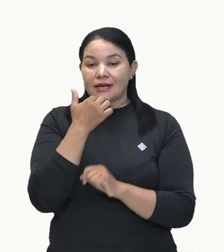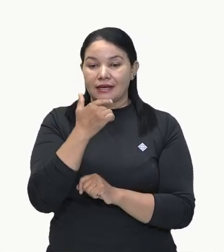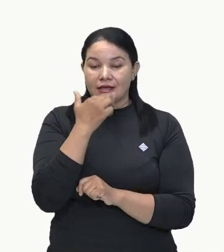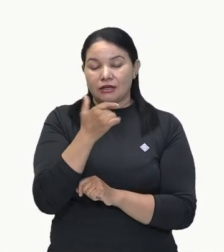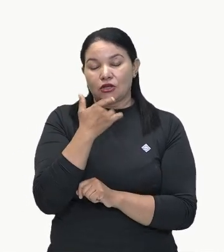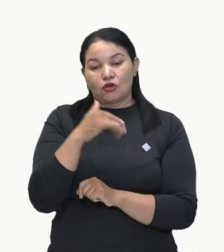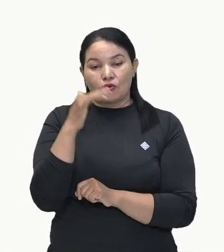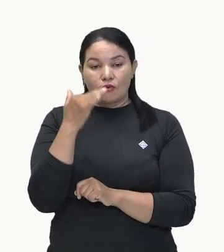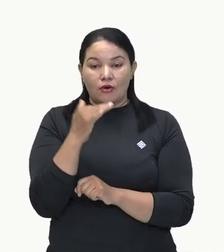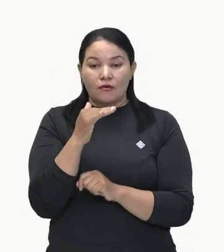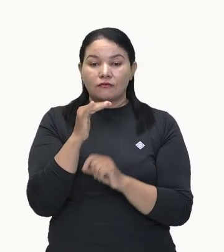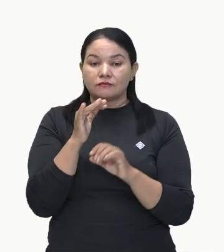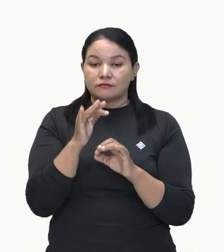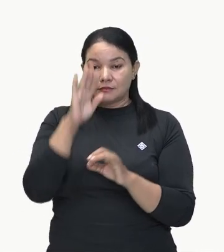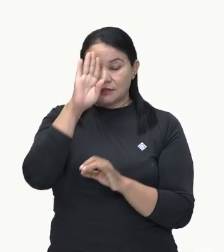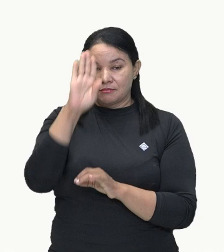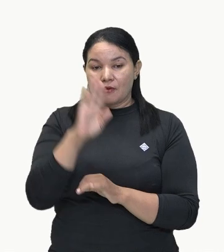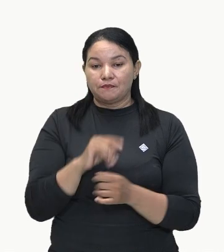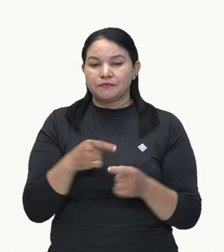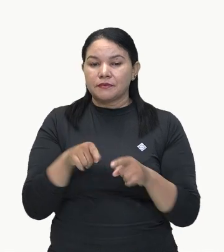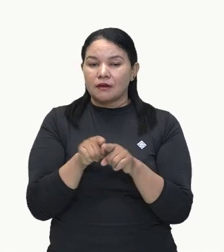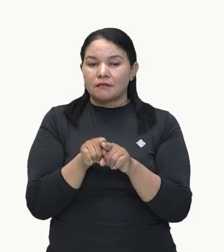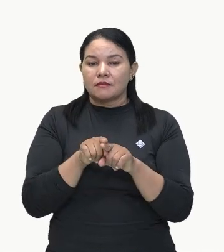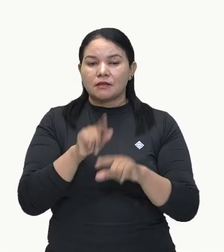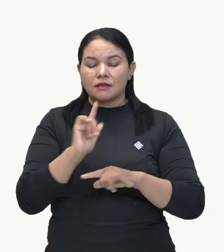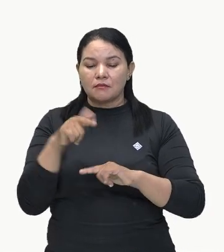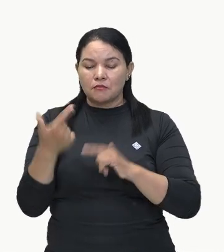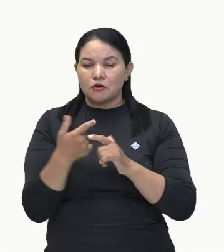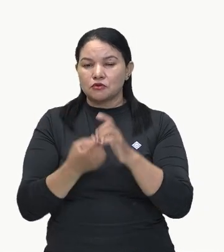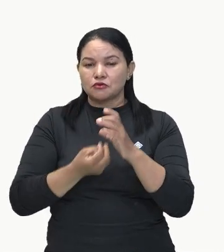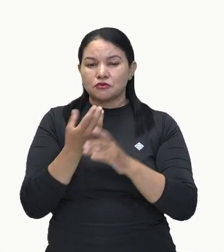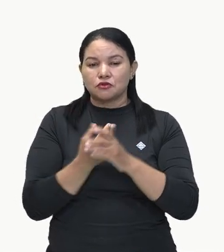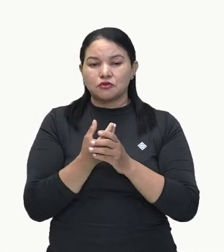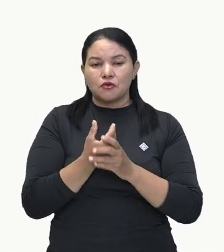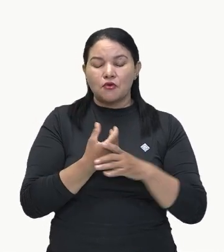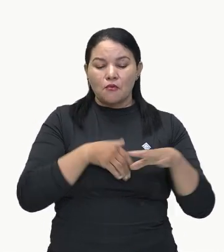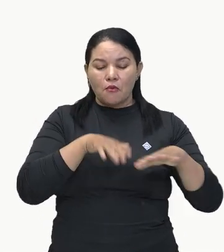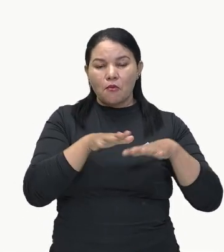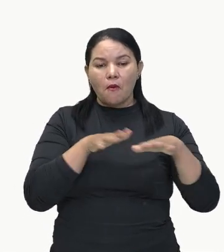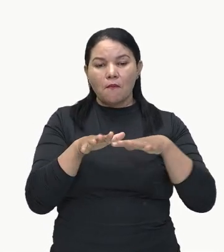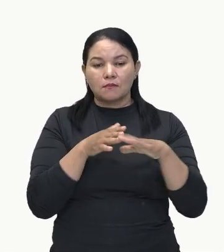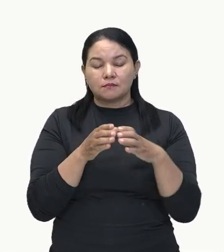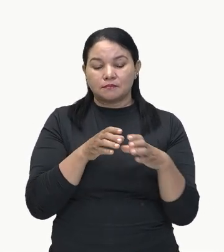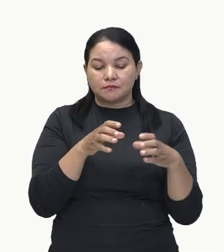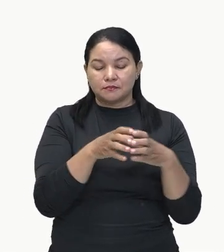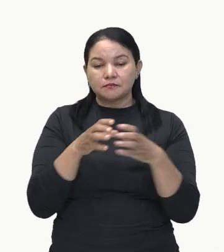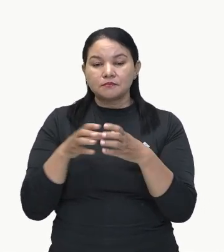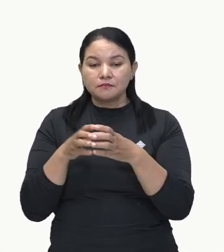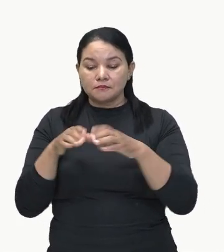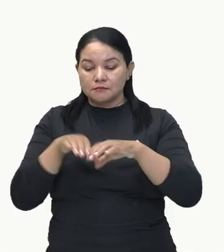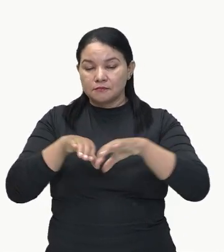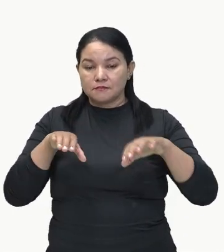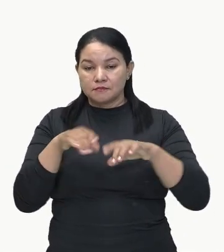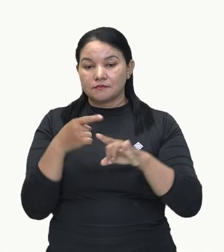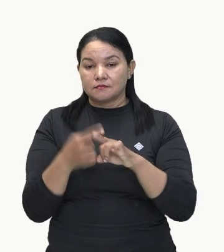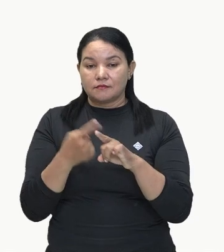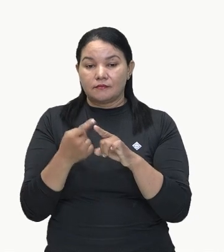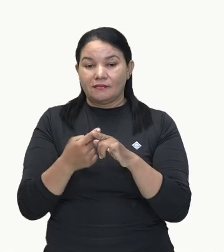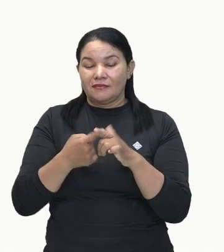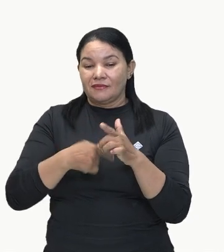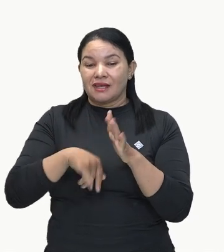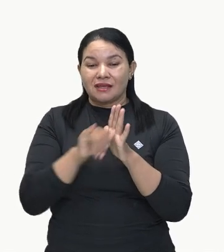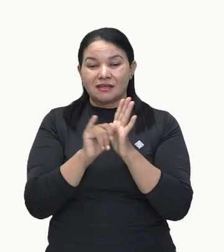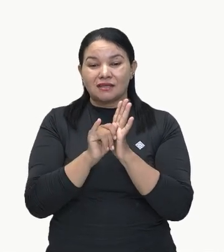Isso devido aos movimentos separatistas que surgiram no Canadá, justamente por causa dessa identidade relacionada